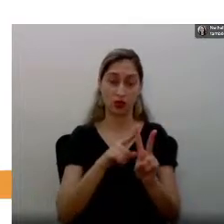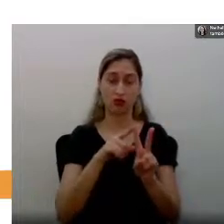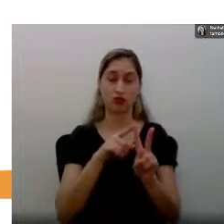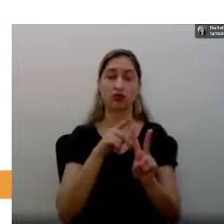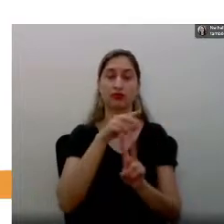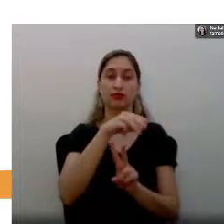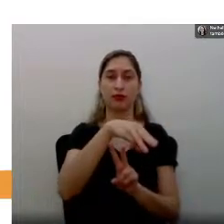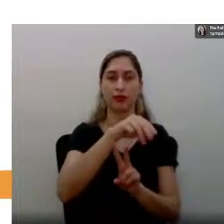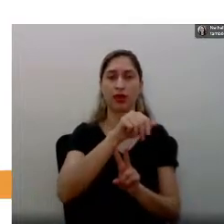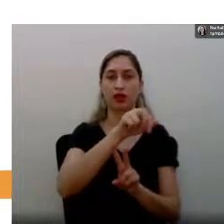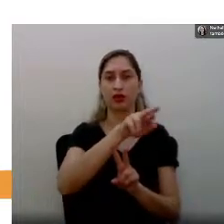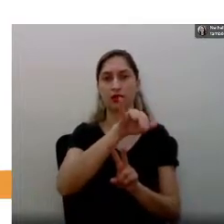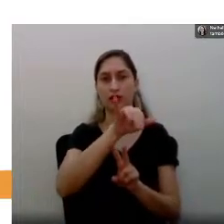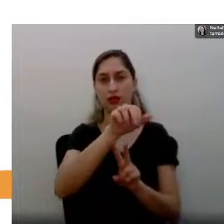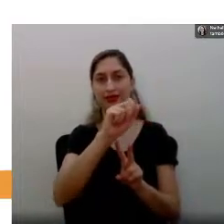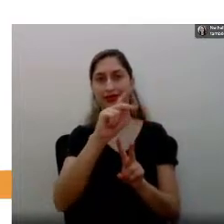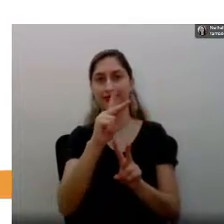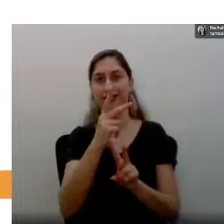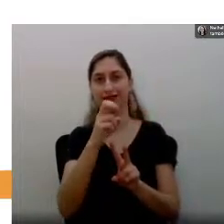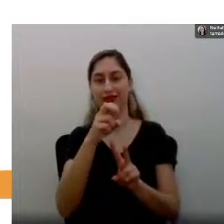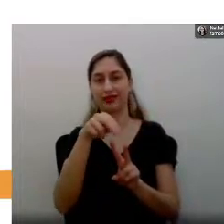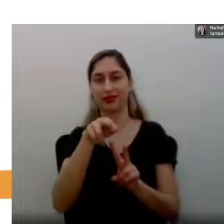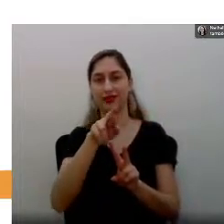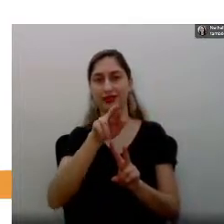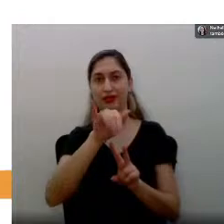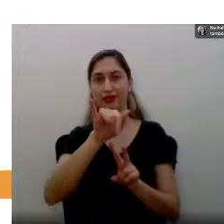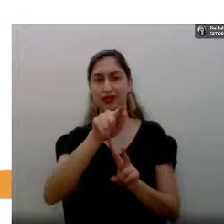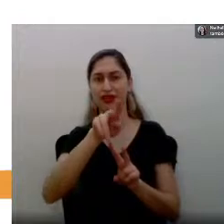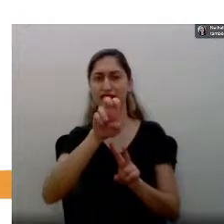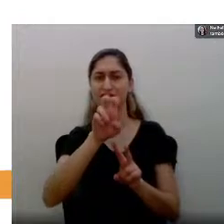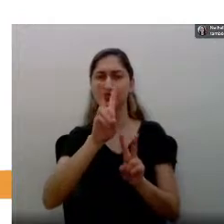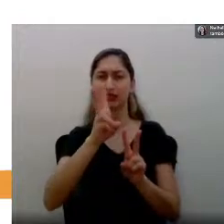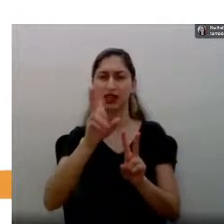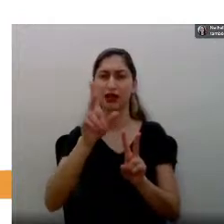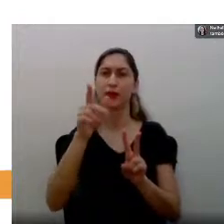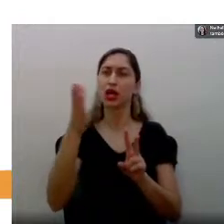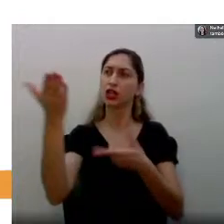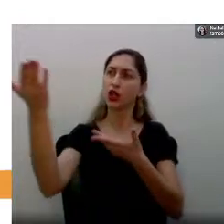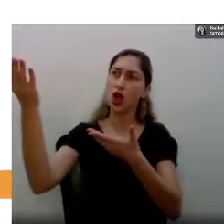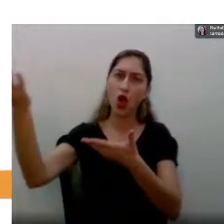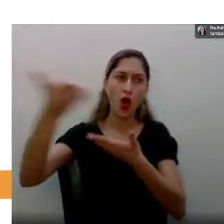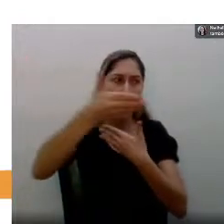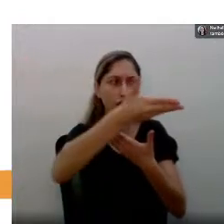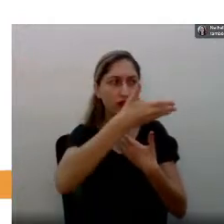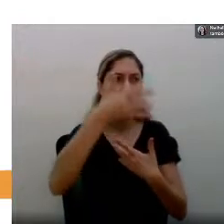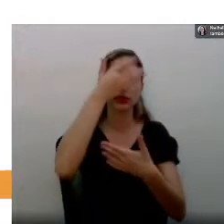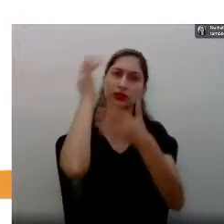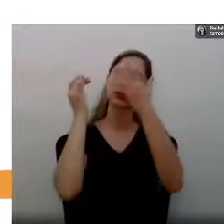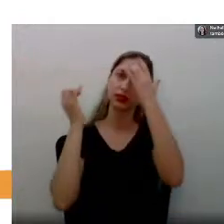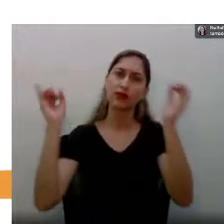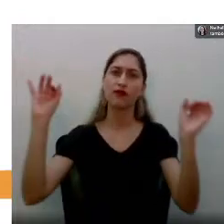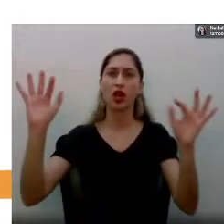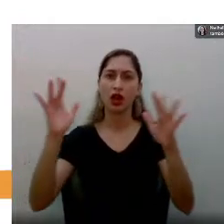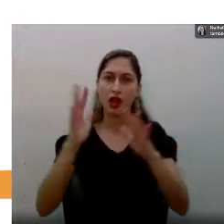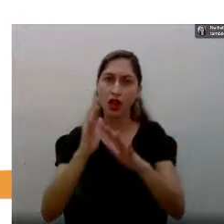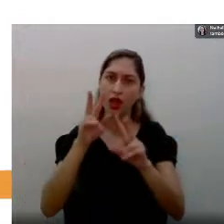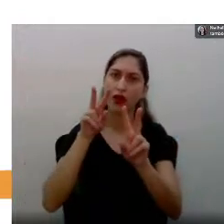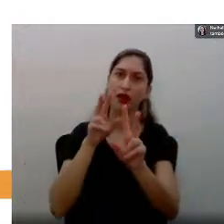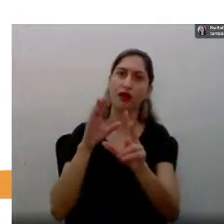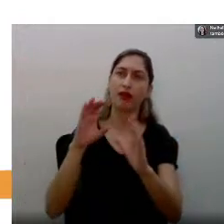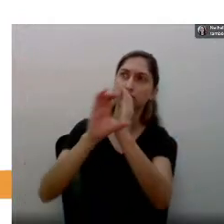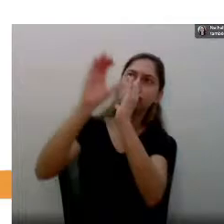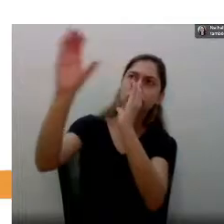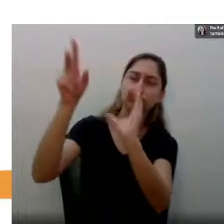né eles fazem esses encontros né com o tempo esses encontros acionamos o ficando muito maior né mas